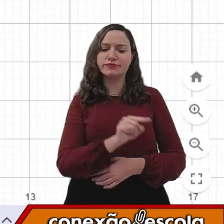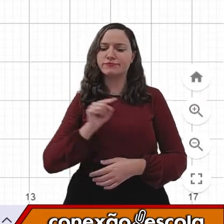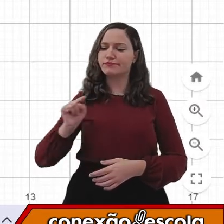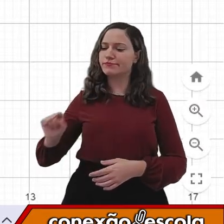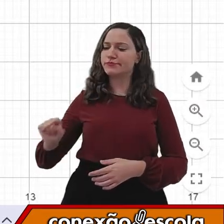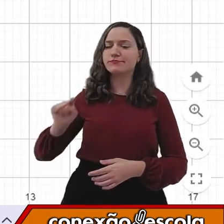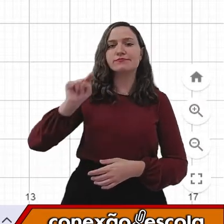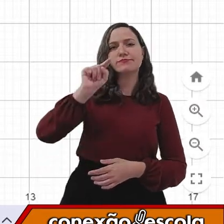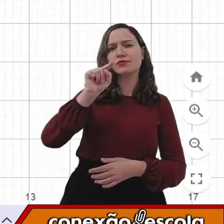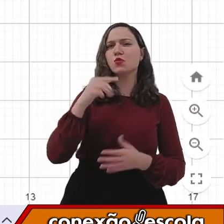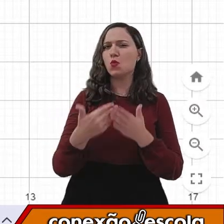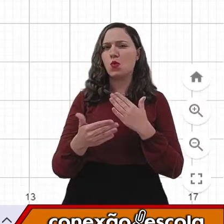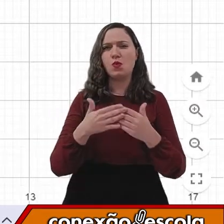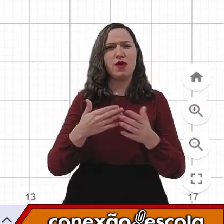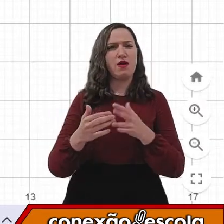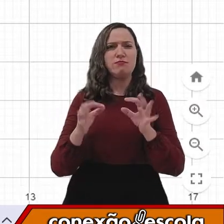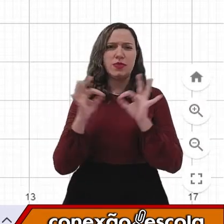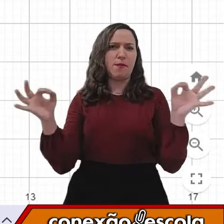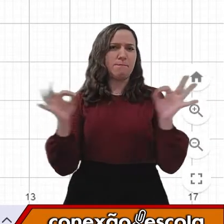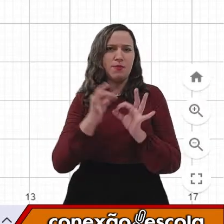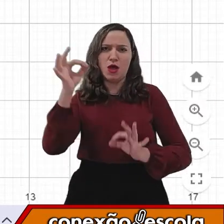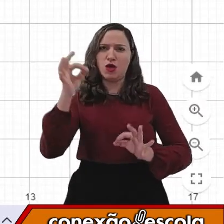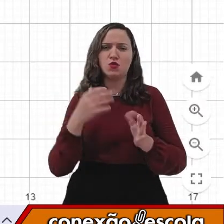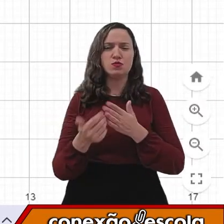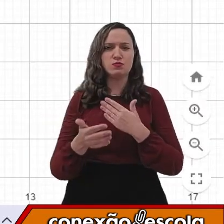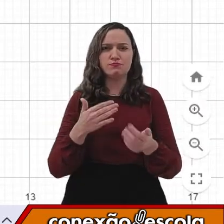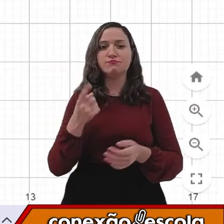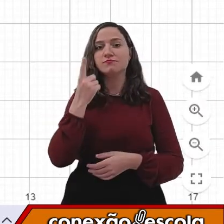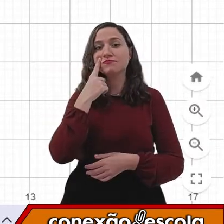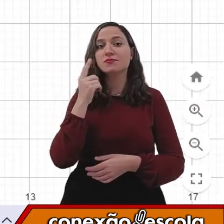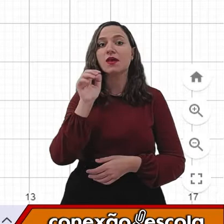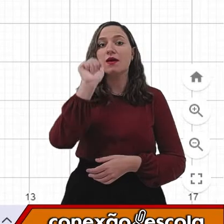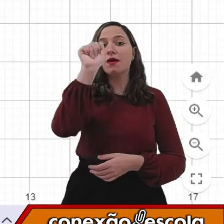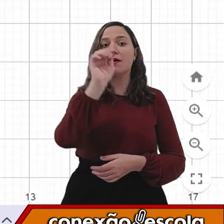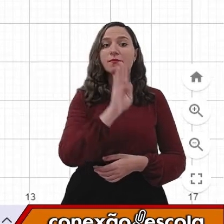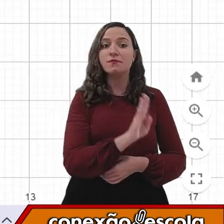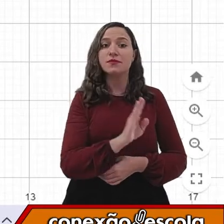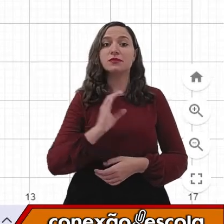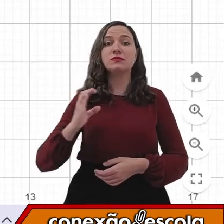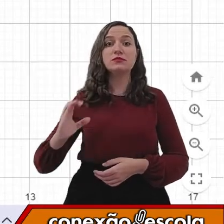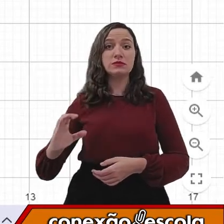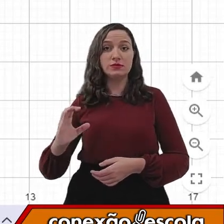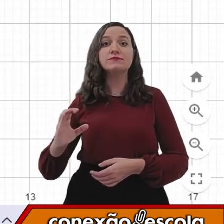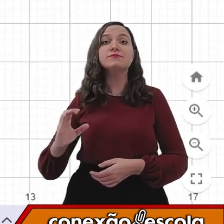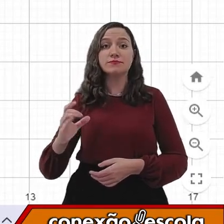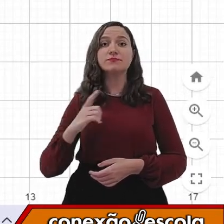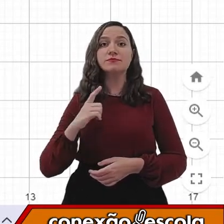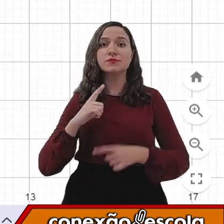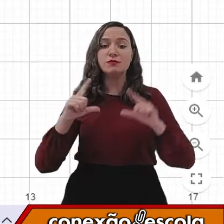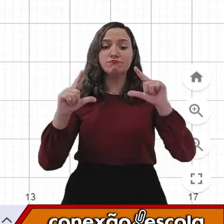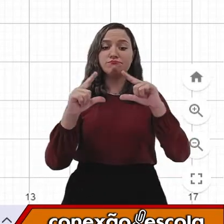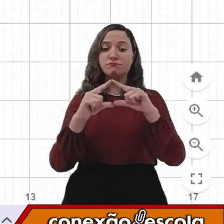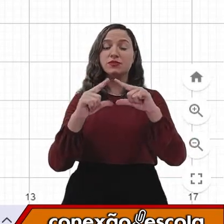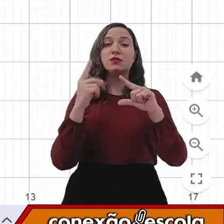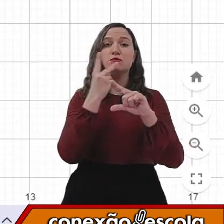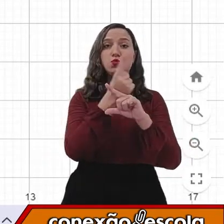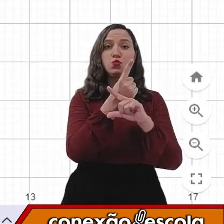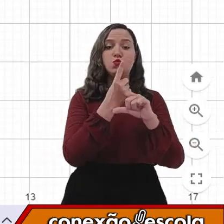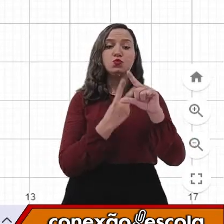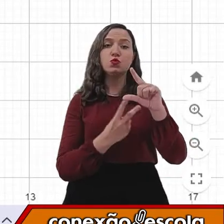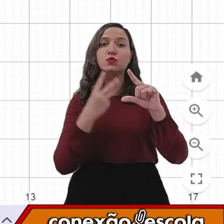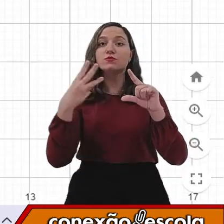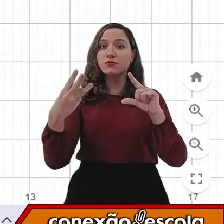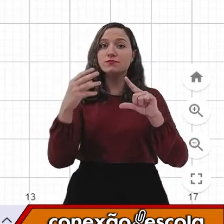triângulo qualquer. Está aqui o meu triângulo ABC. 3 lados, 3 ângulos,